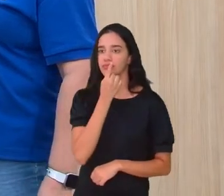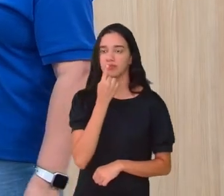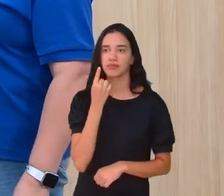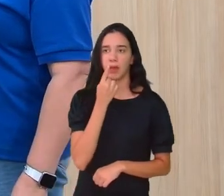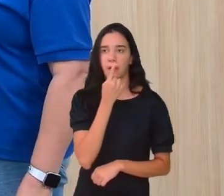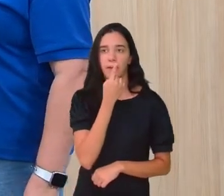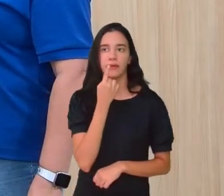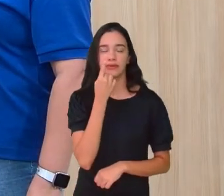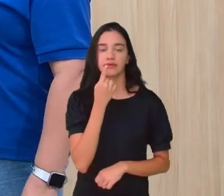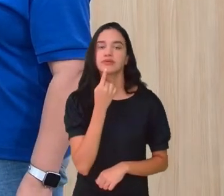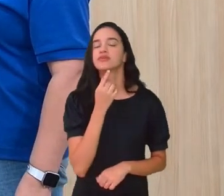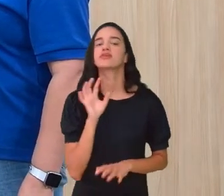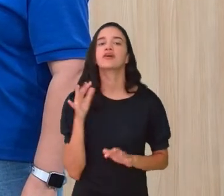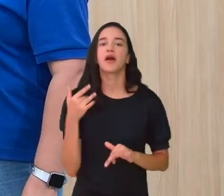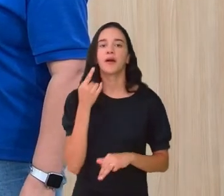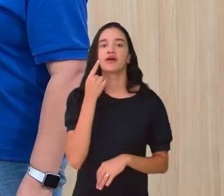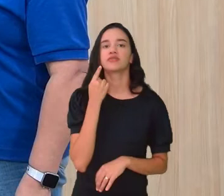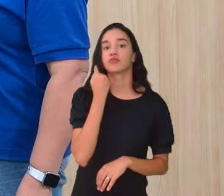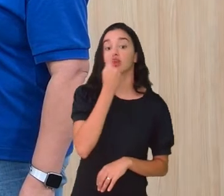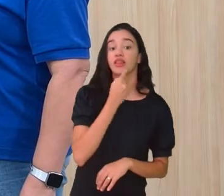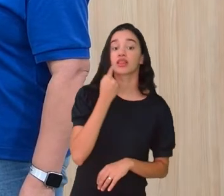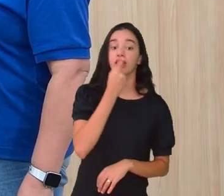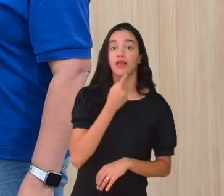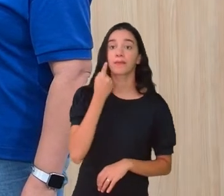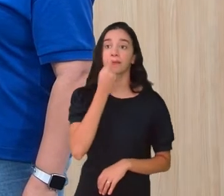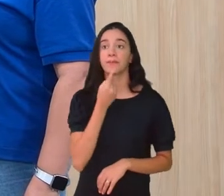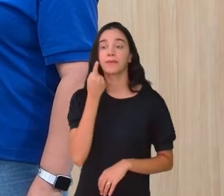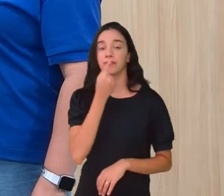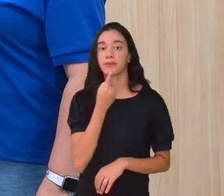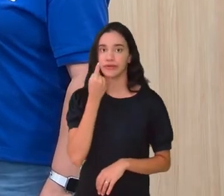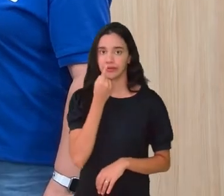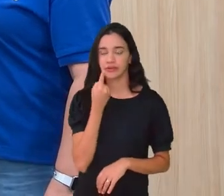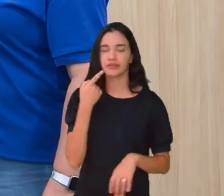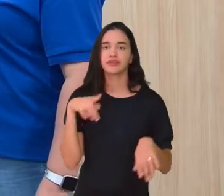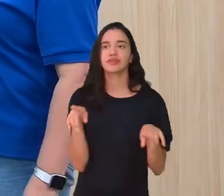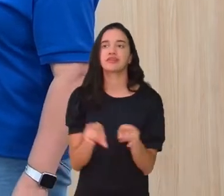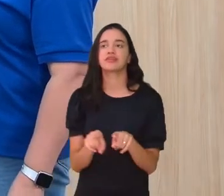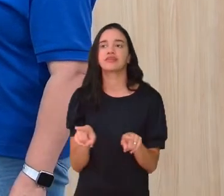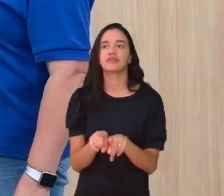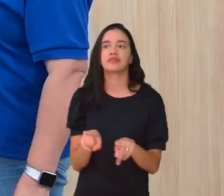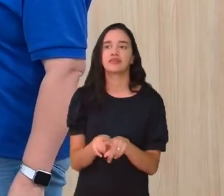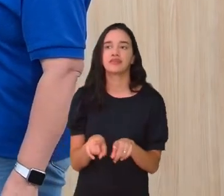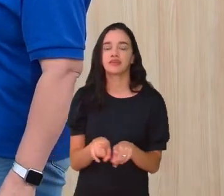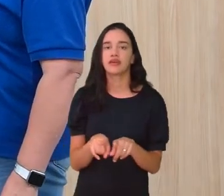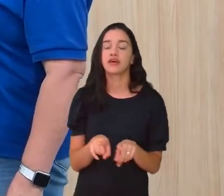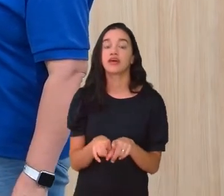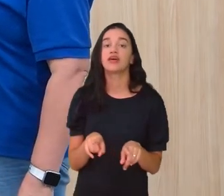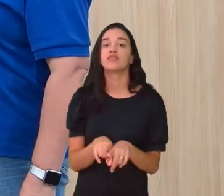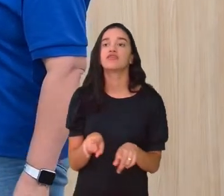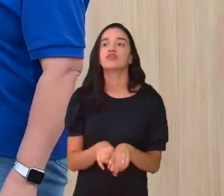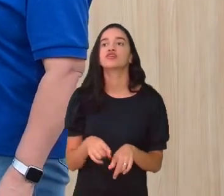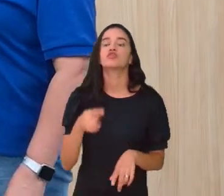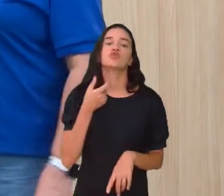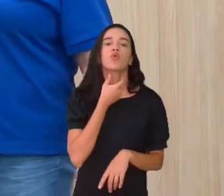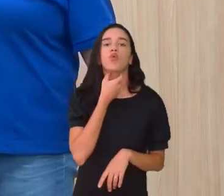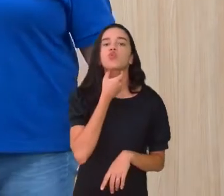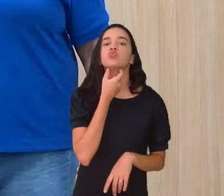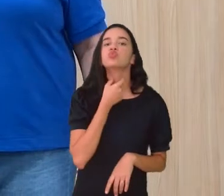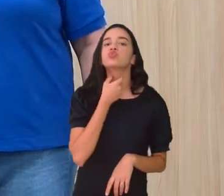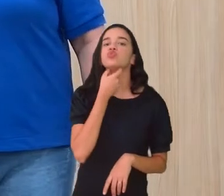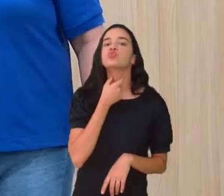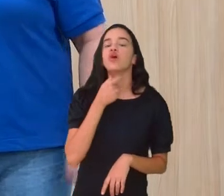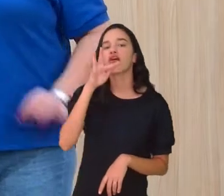no finalzinho da cavidade da boca. Passou por isso, ele vai ter um tubo, que é o primeiro tubo,